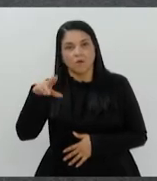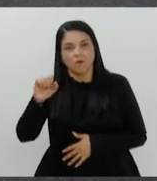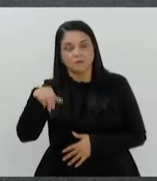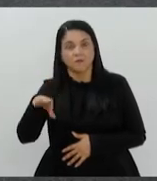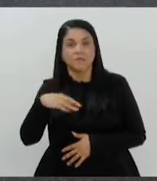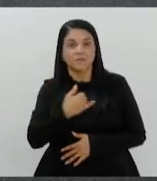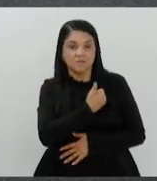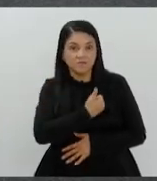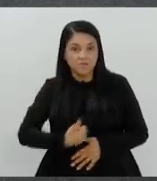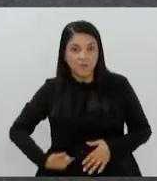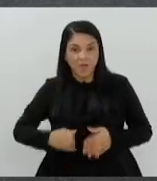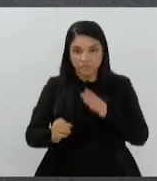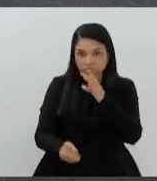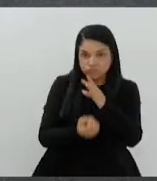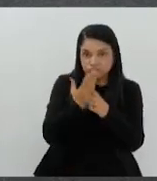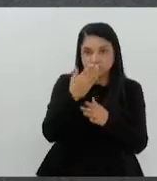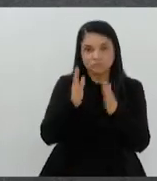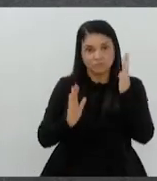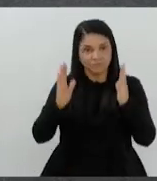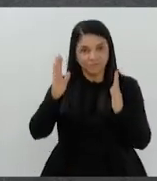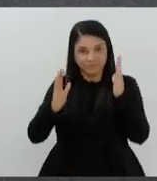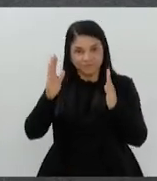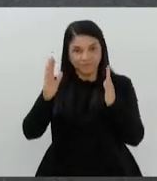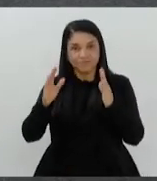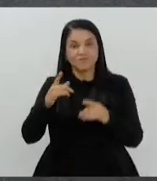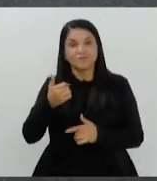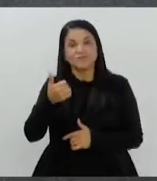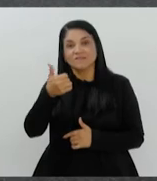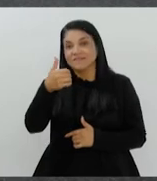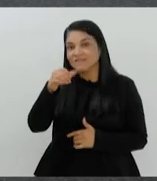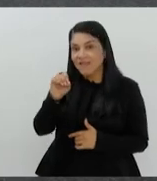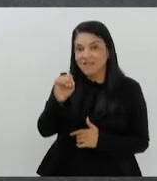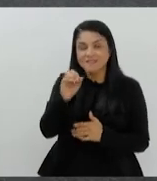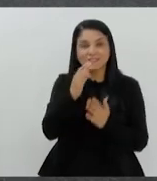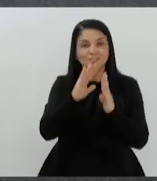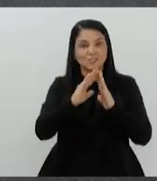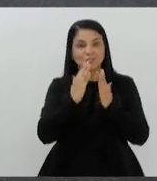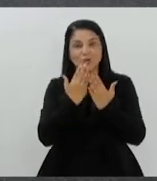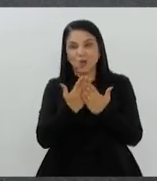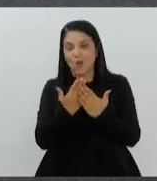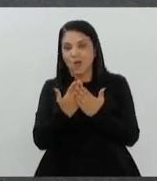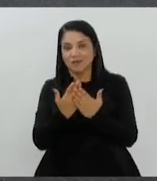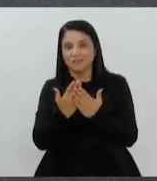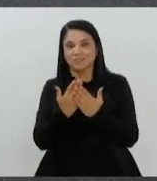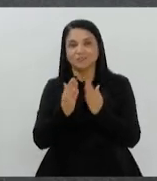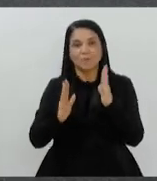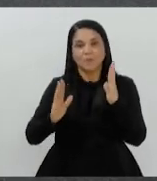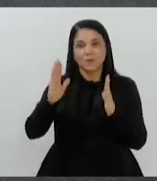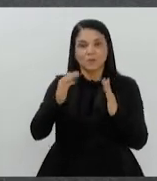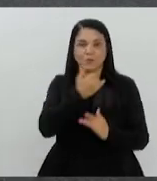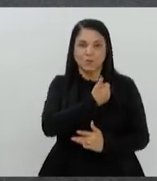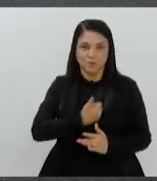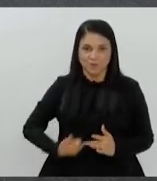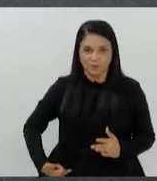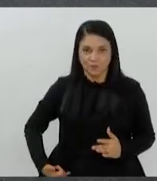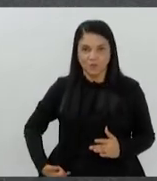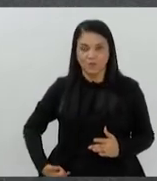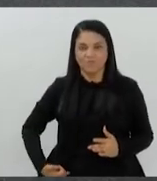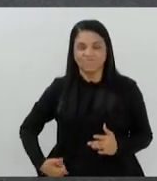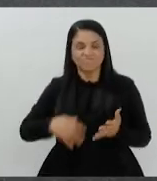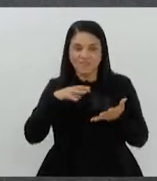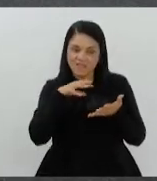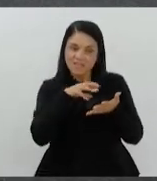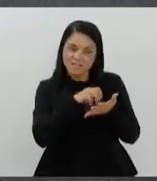uma das 10 escolas do imperador. Então, eu quero registrar, senhora secretária, infeliz a